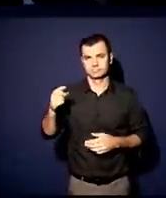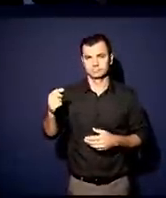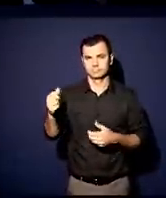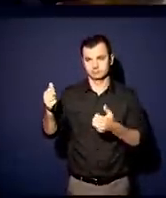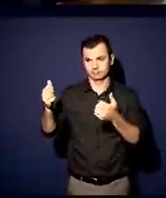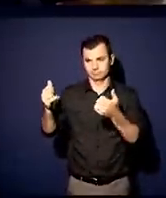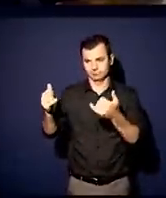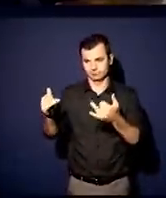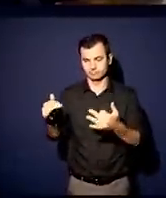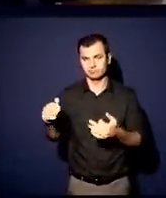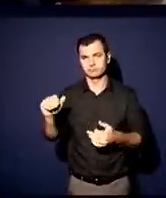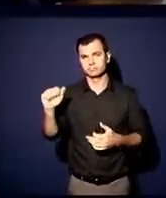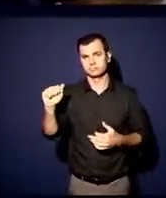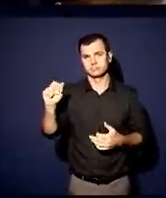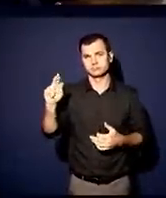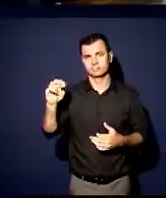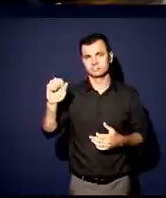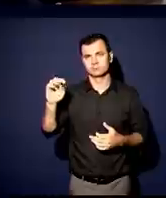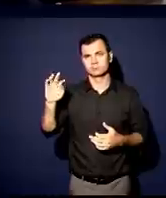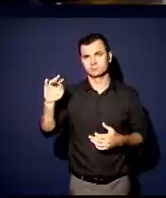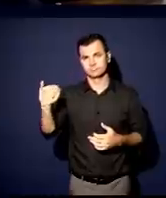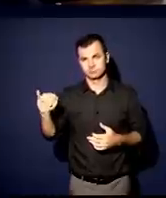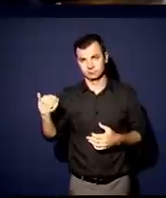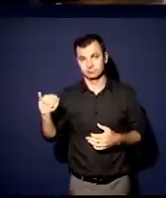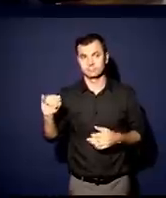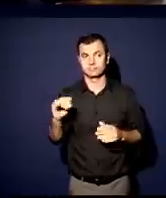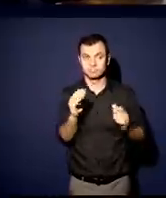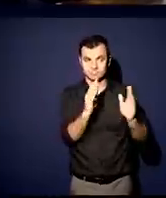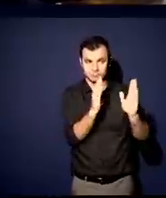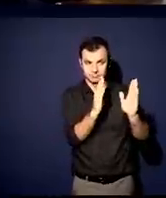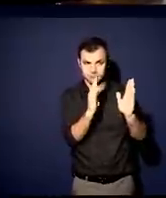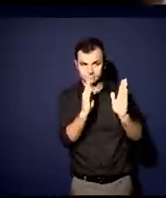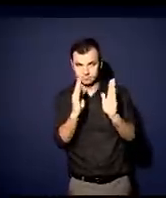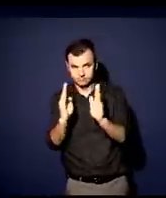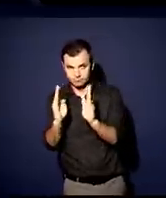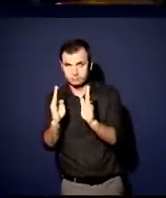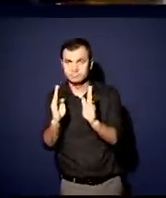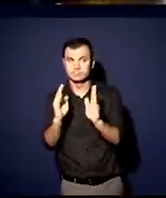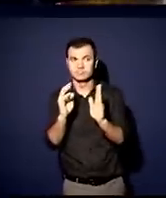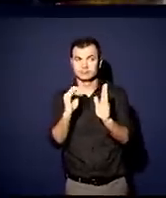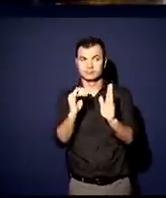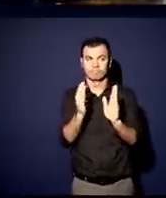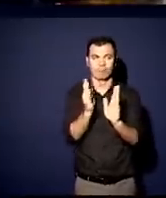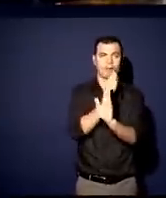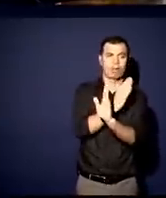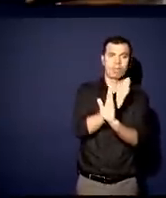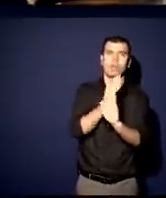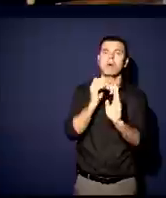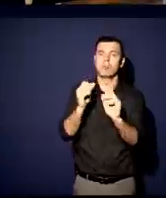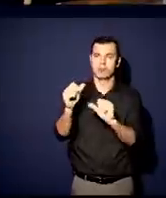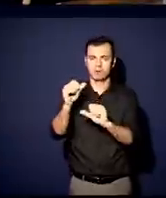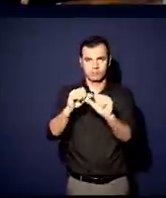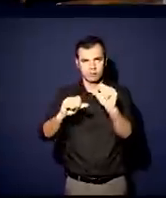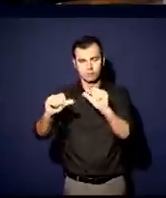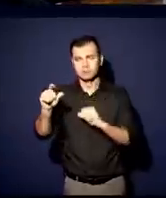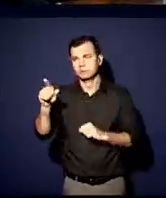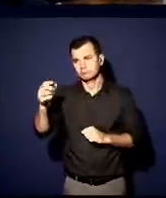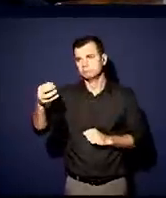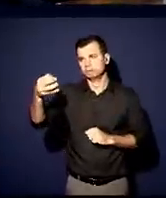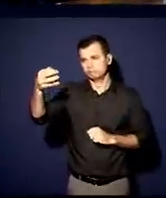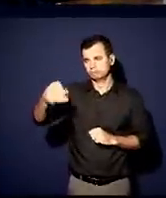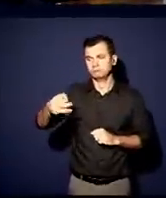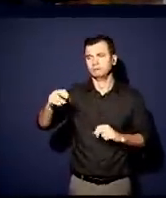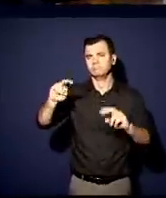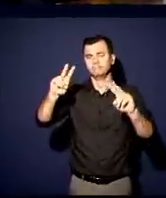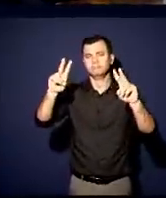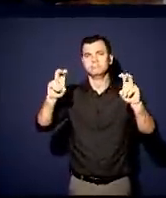caso, a ordem dos fatores muda o produto, porque eu acho que está corretíssimo sobre o tema. Bom,